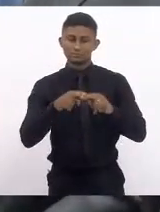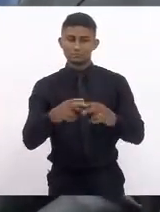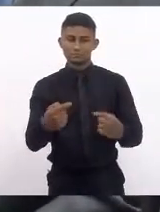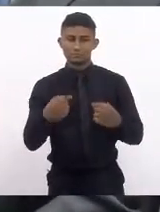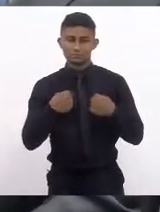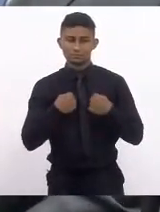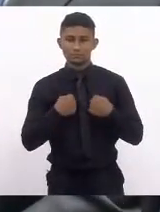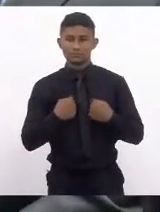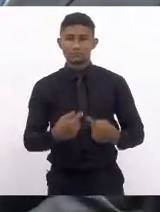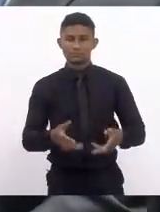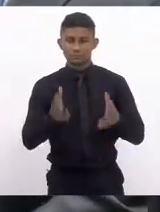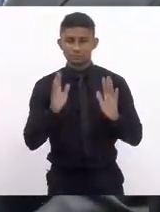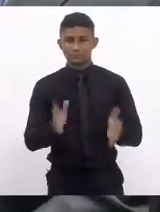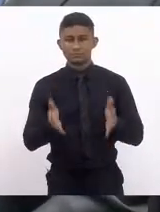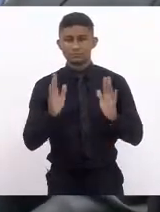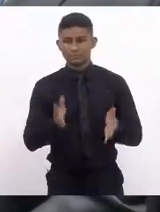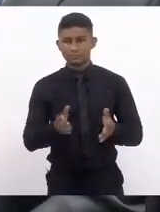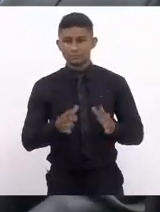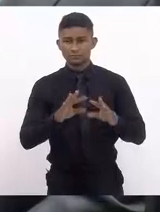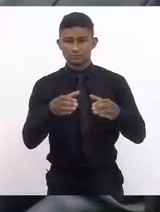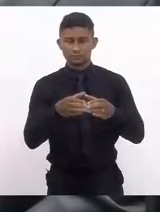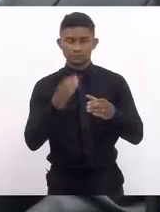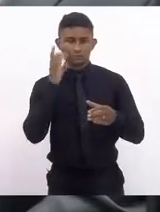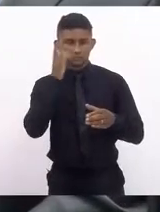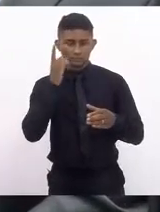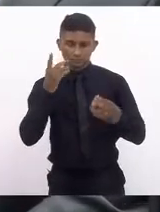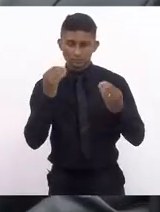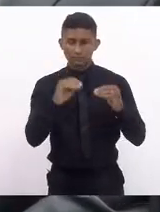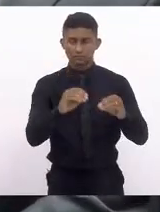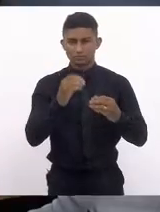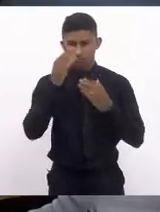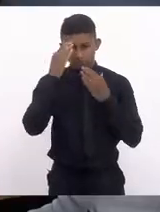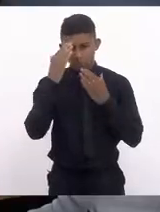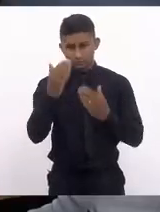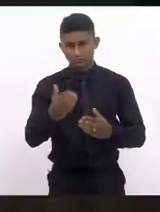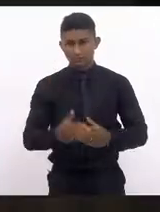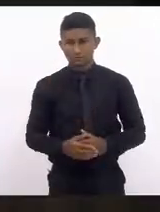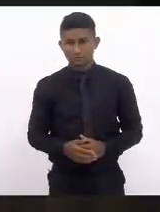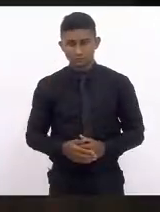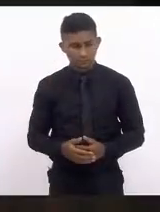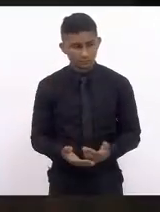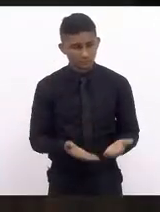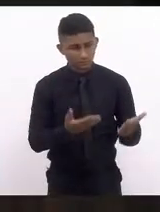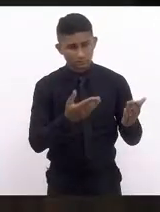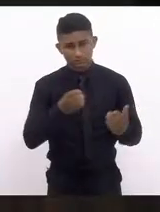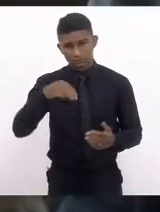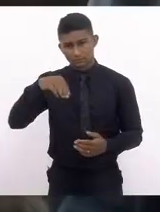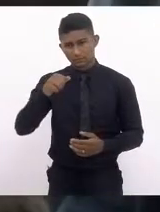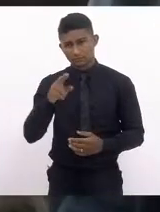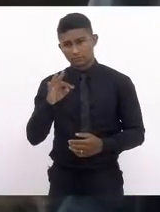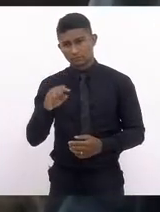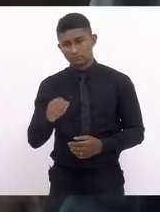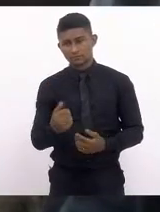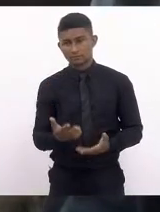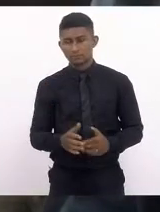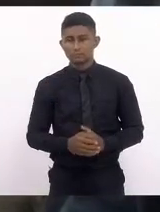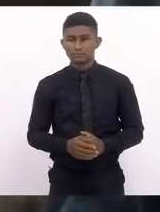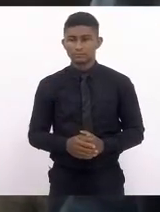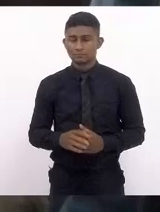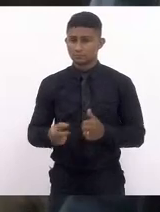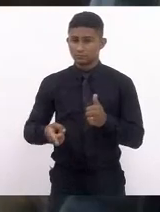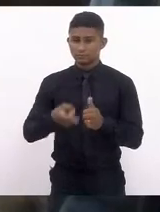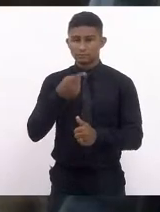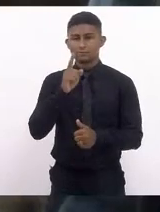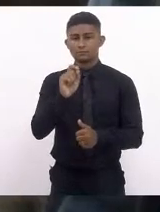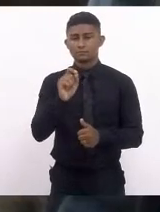já está no grupo de Deputados Muito obrigado presidente da Mata né não Presidente Primeiro lugar eu